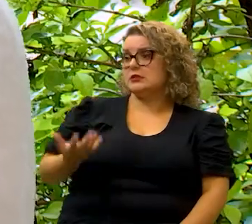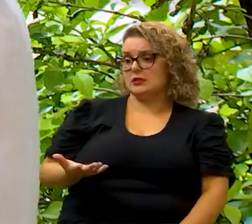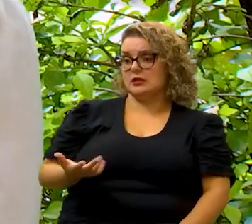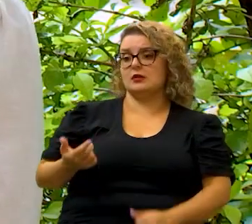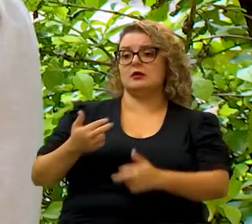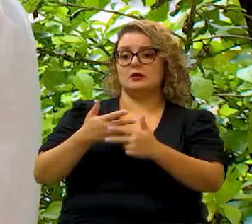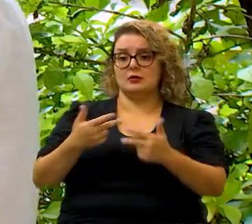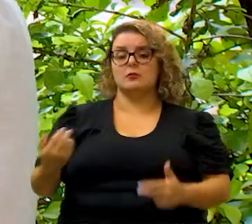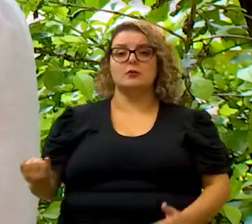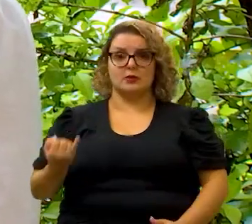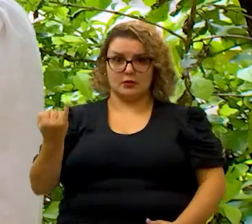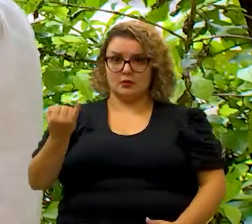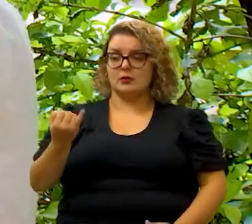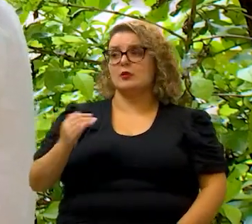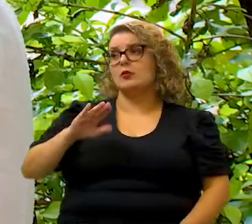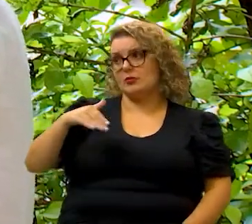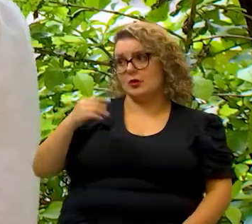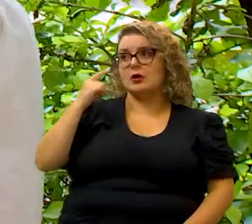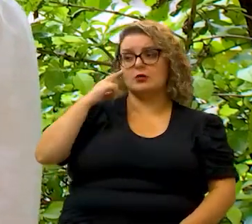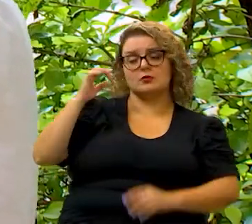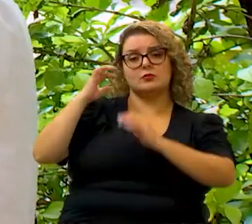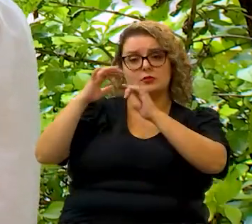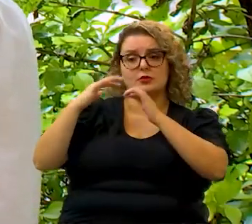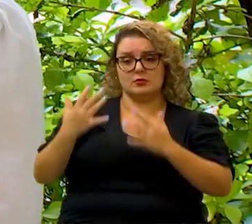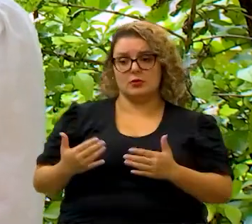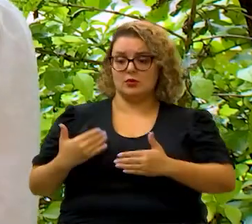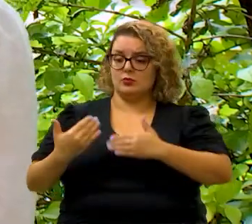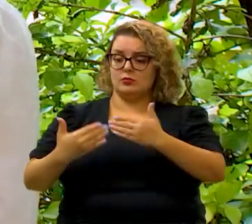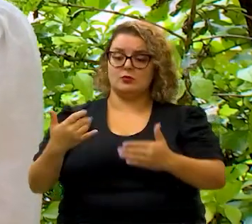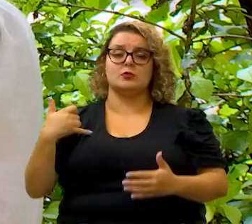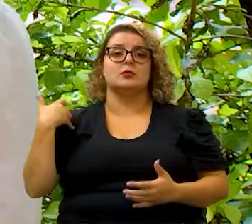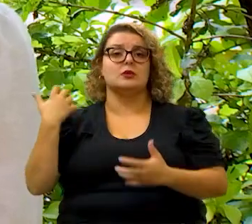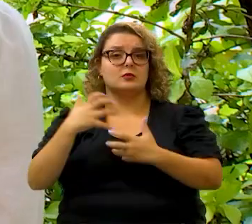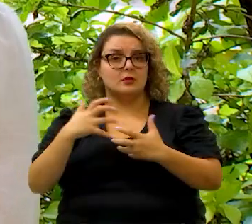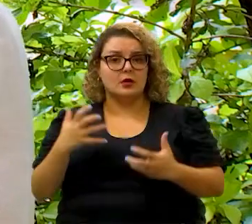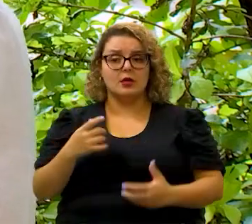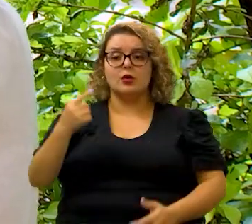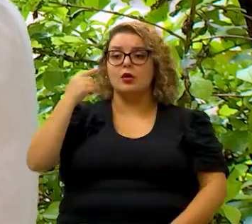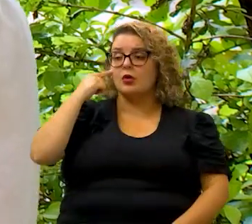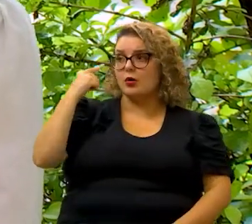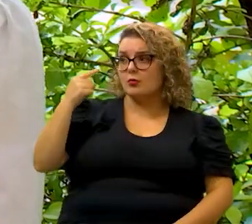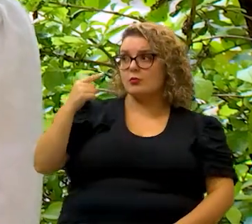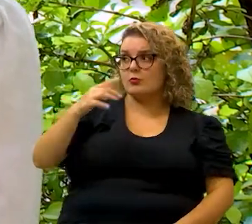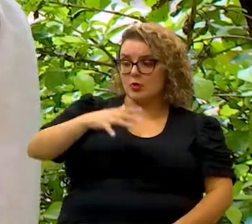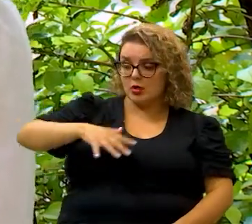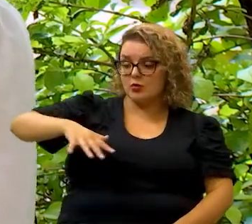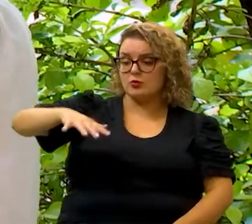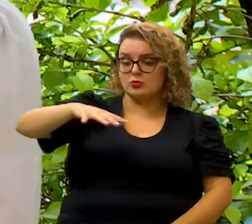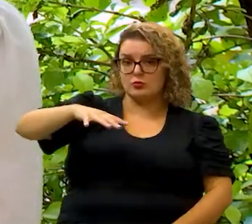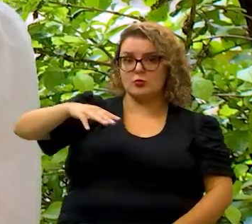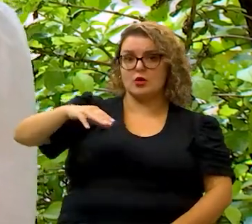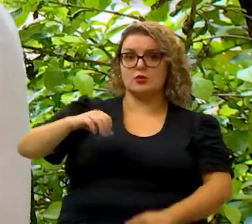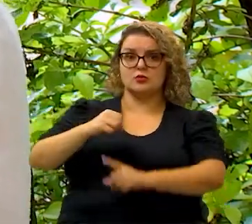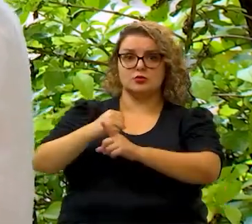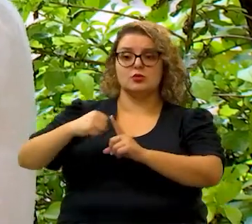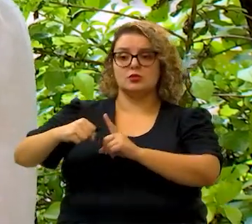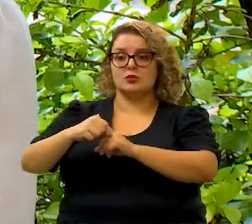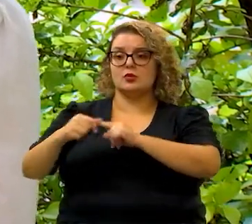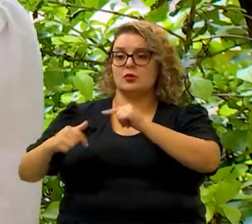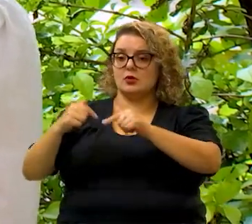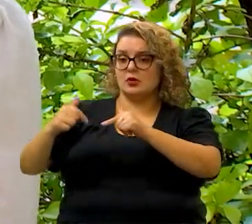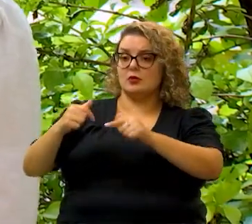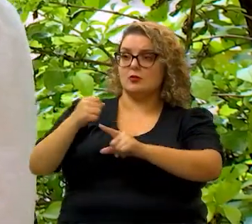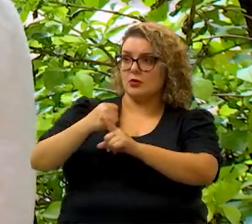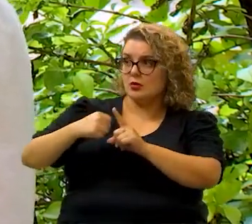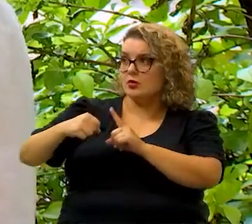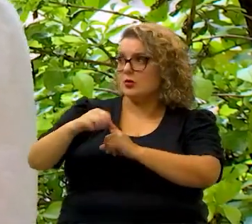Ale. E assim, uma coisa muito importante quando a gente pensa sobre o processo de envelhecimento é pensar no meio social. Por isso que aqui a